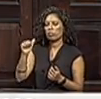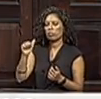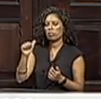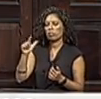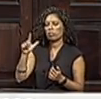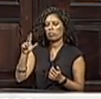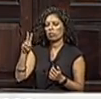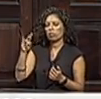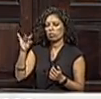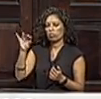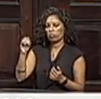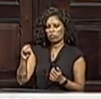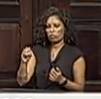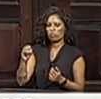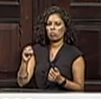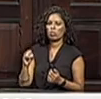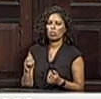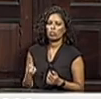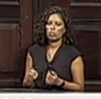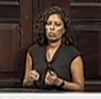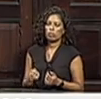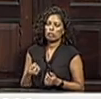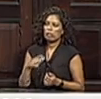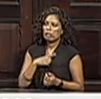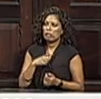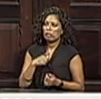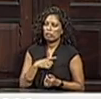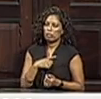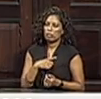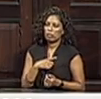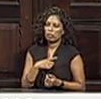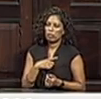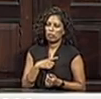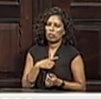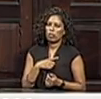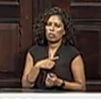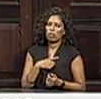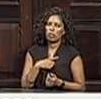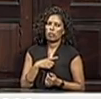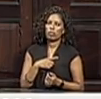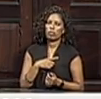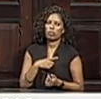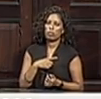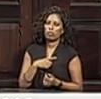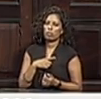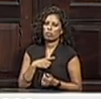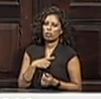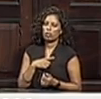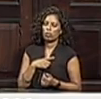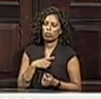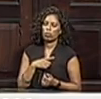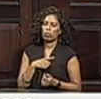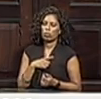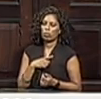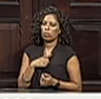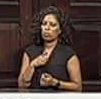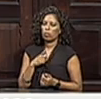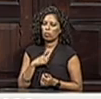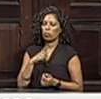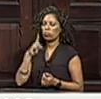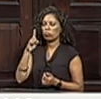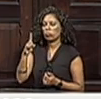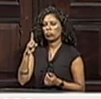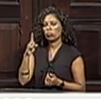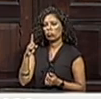Serafini tem o escopo que deve ter toda a lei, o